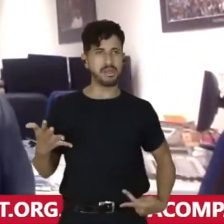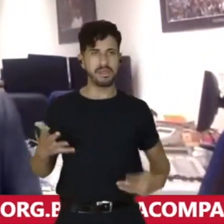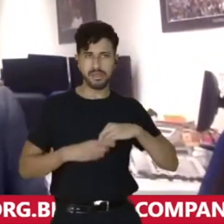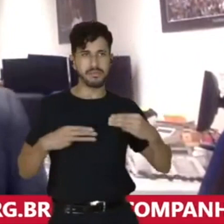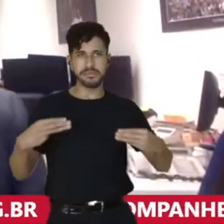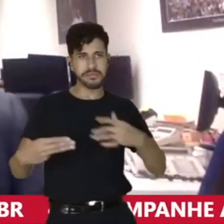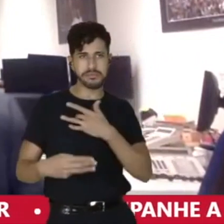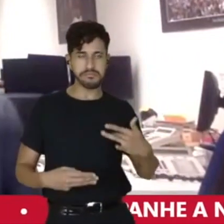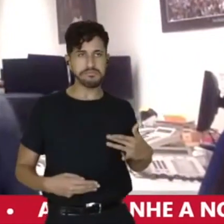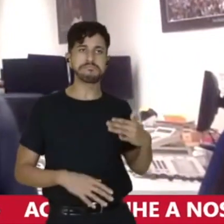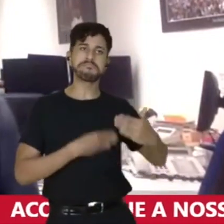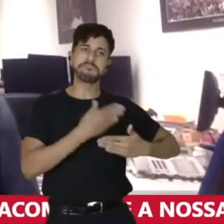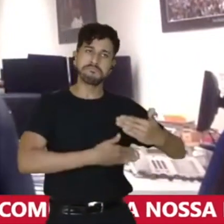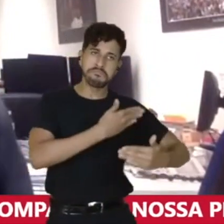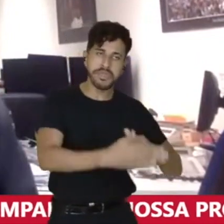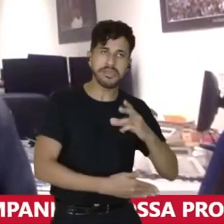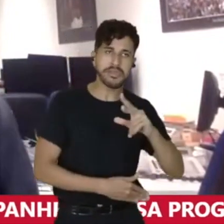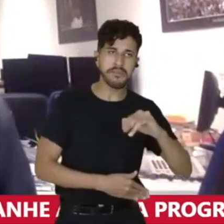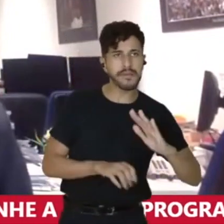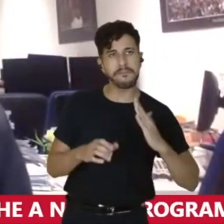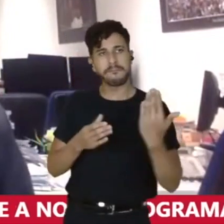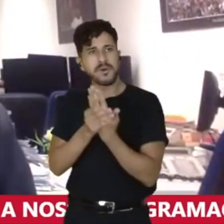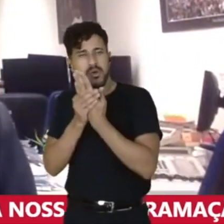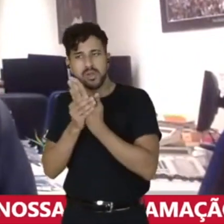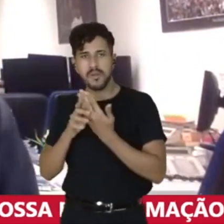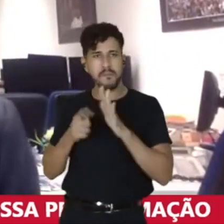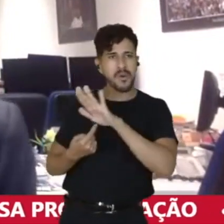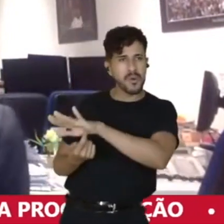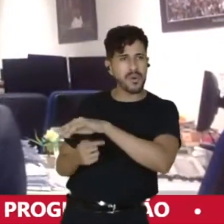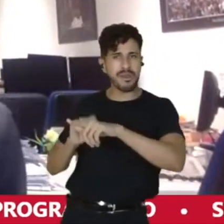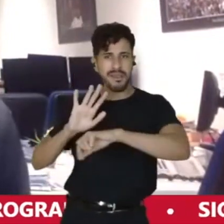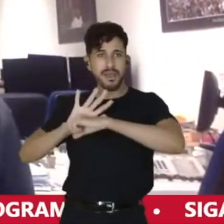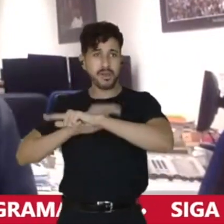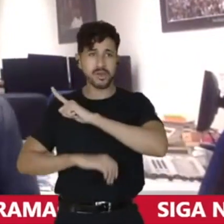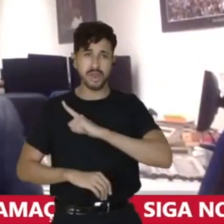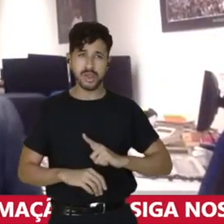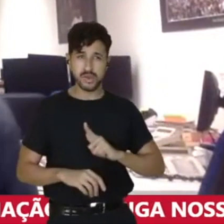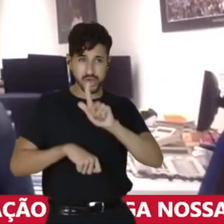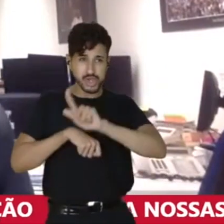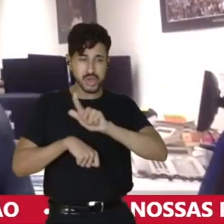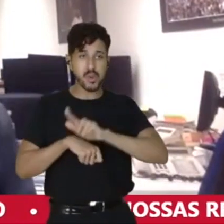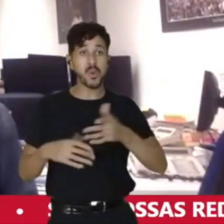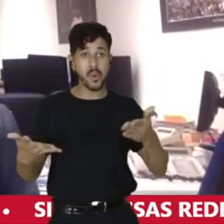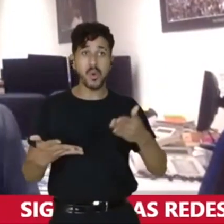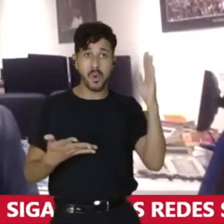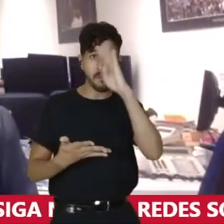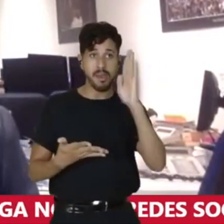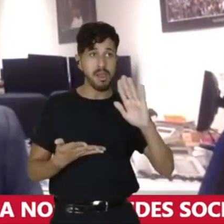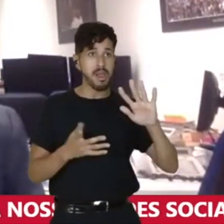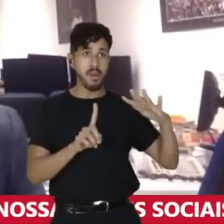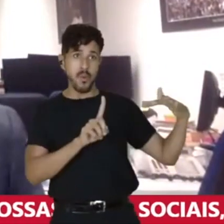E a CPI fez a denúncia, enquadrou os gestores, e hoje o Brasil é uma referência em